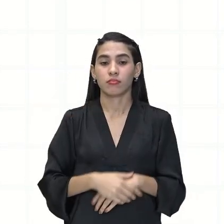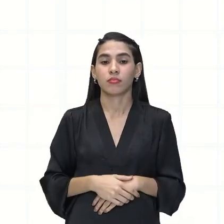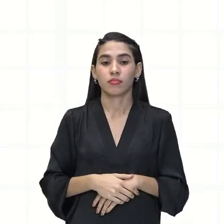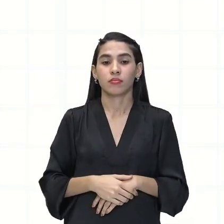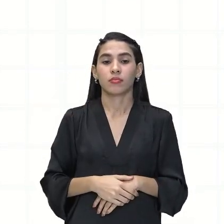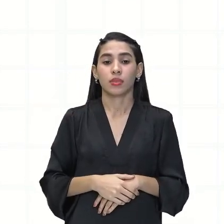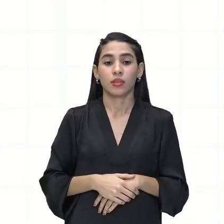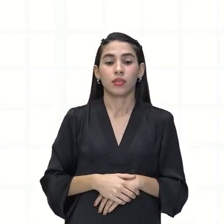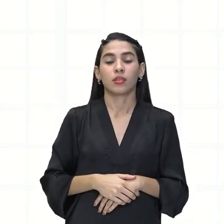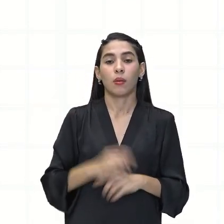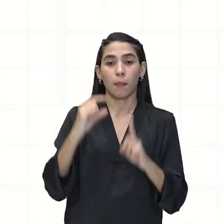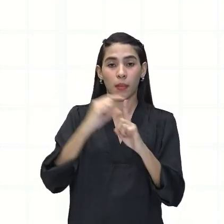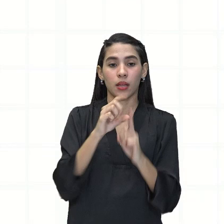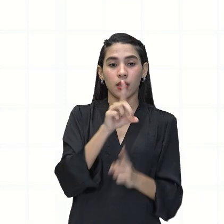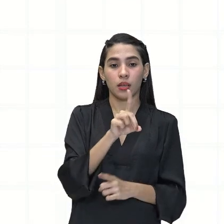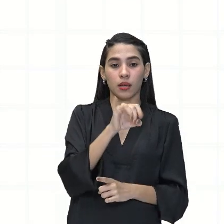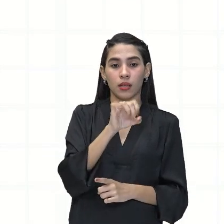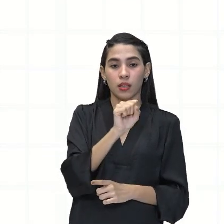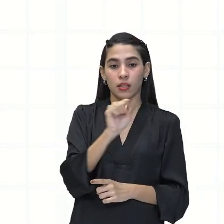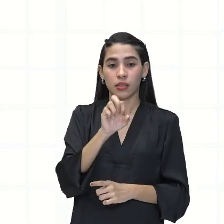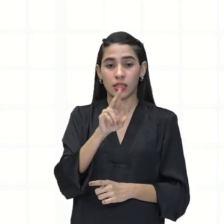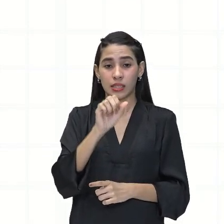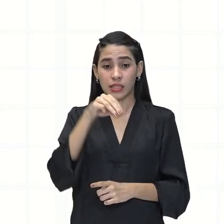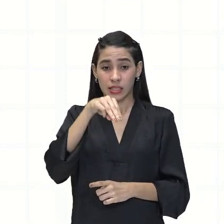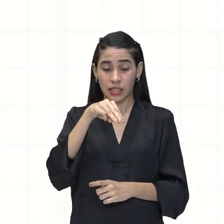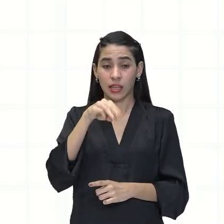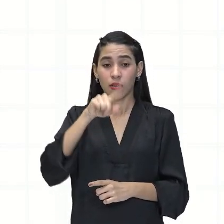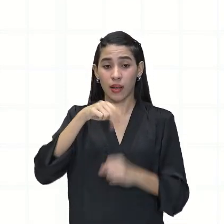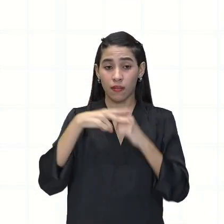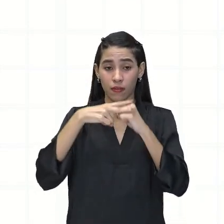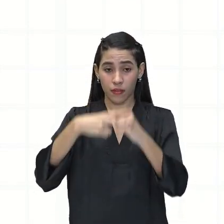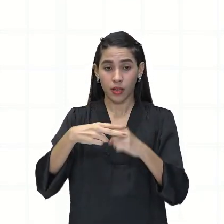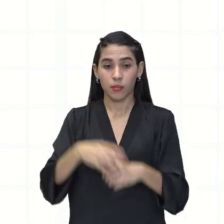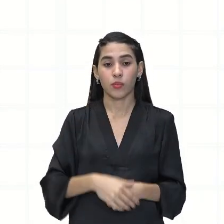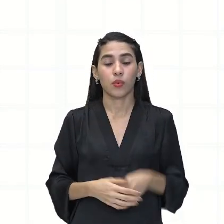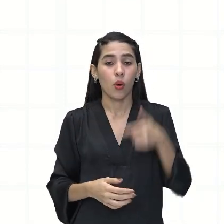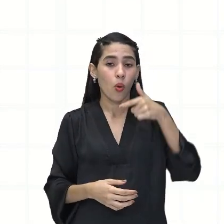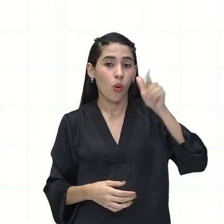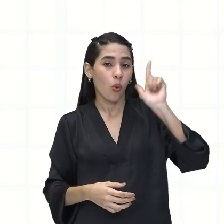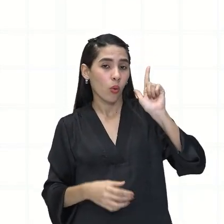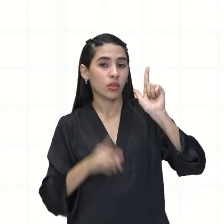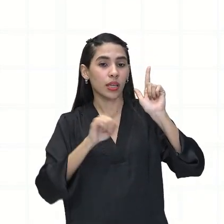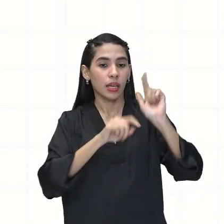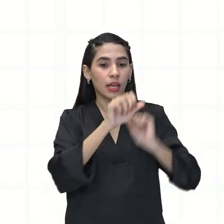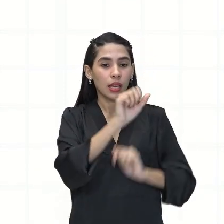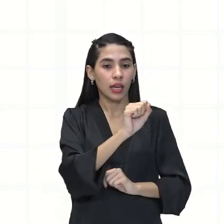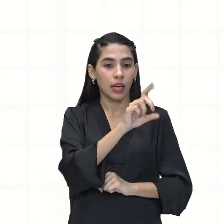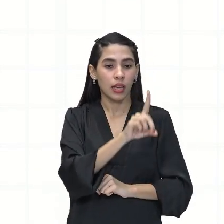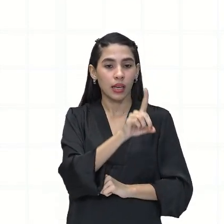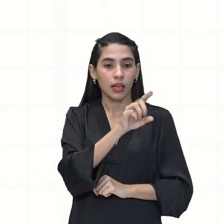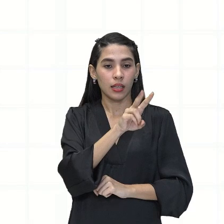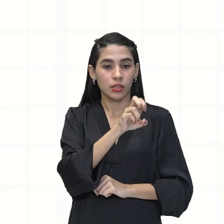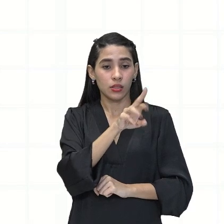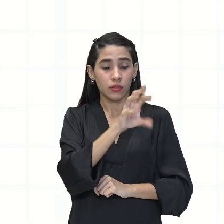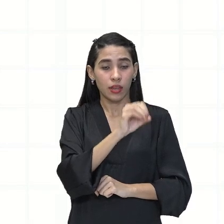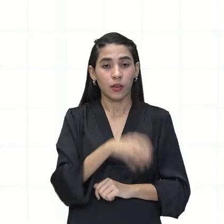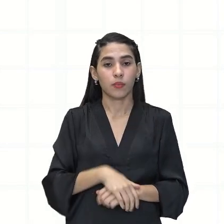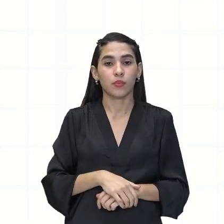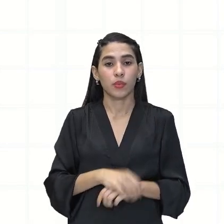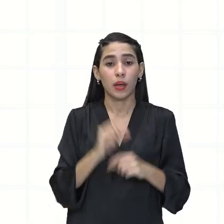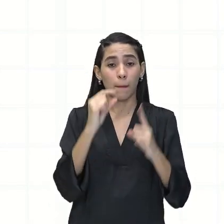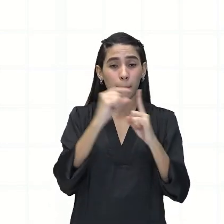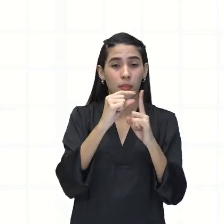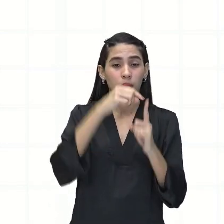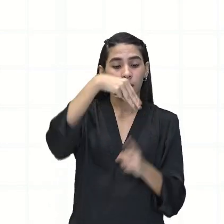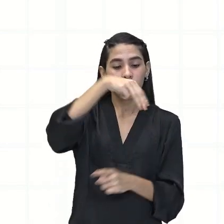nosso verbo. Ontem é o nosso advérbio de tempo. E olha aqui o me. Né? O me